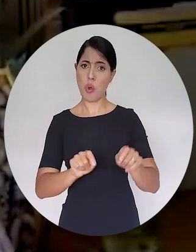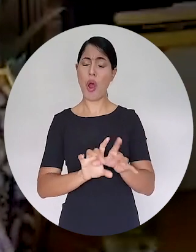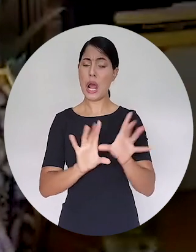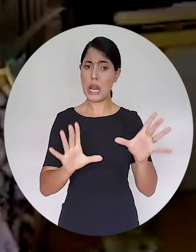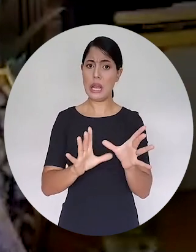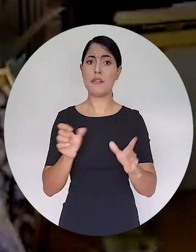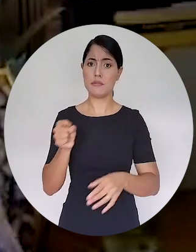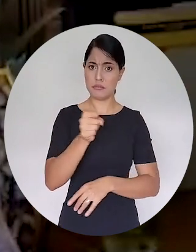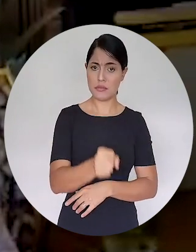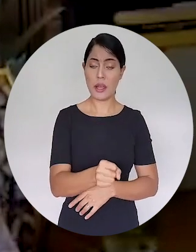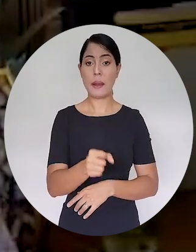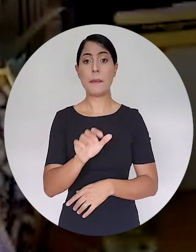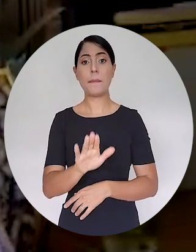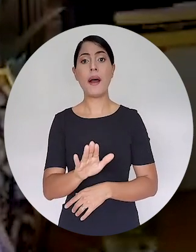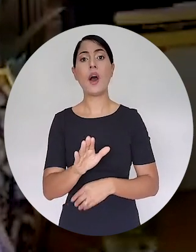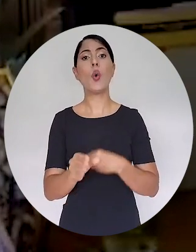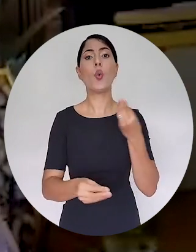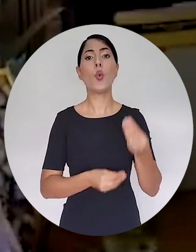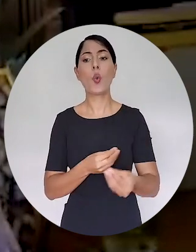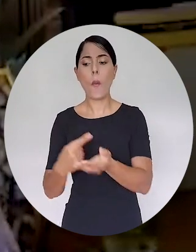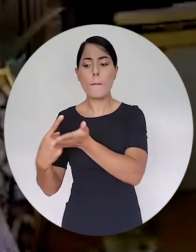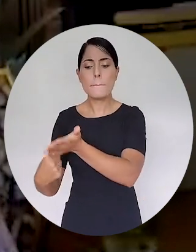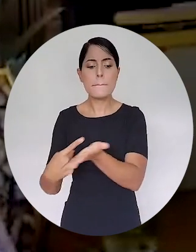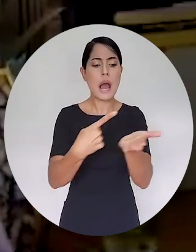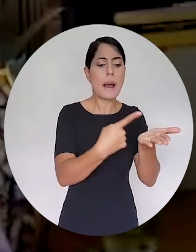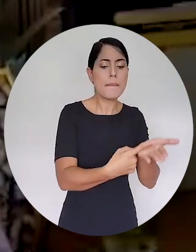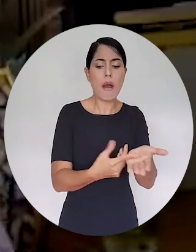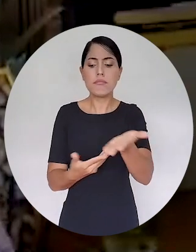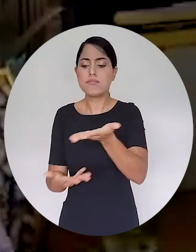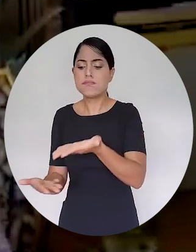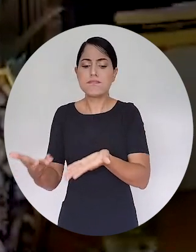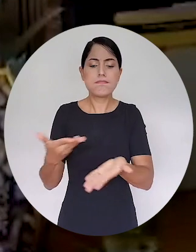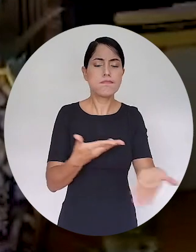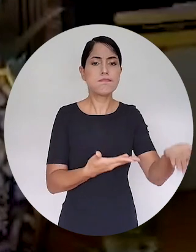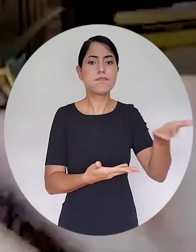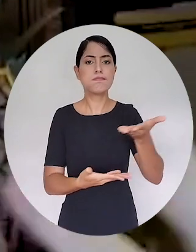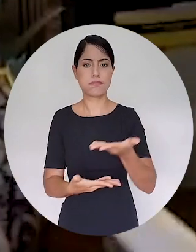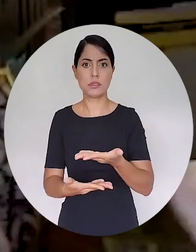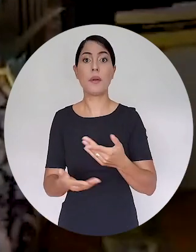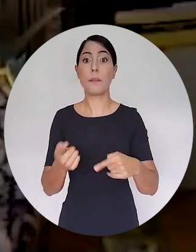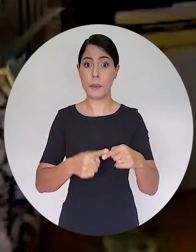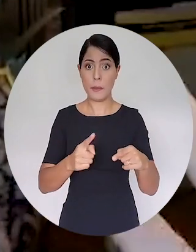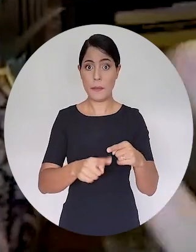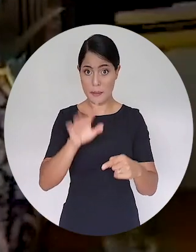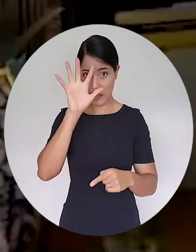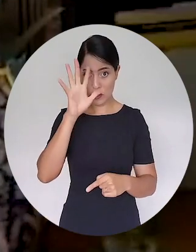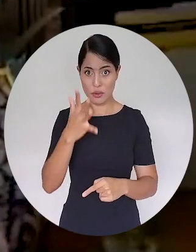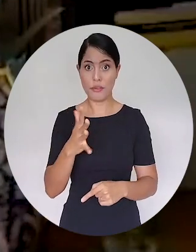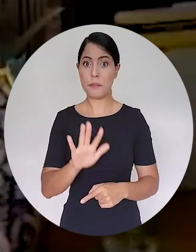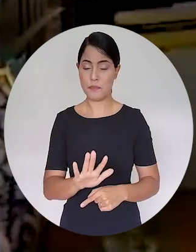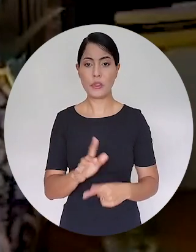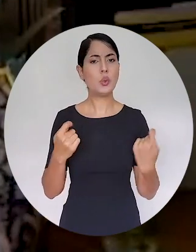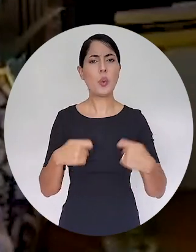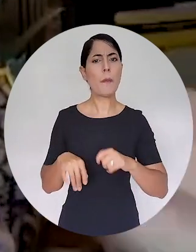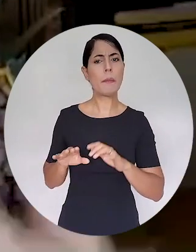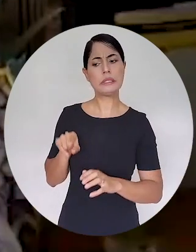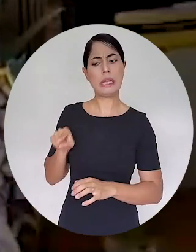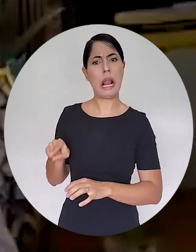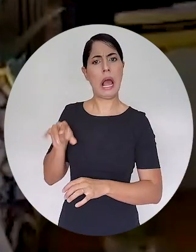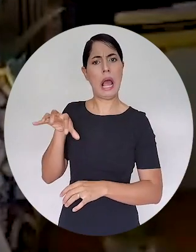as partes, as juntas encontrarem a solução para aquele conflito. Então, a gente não precisa necessariamente bater as portas do